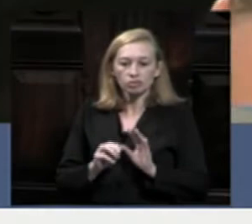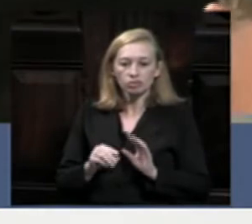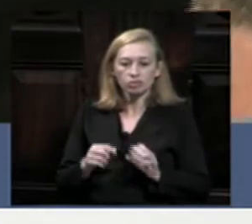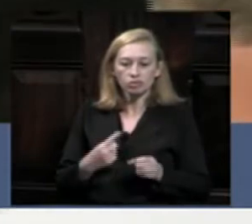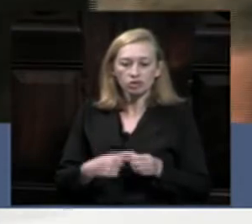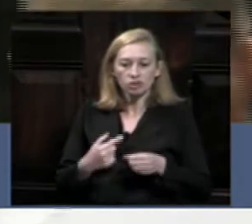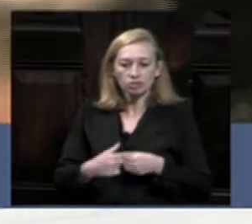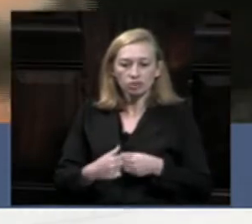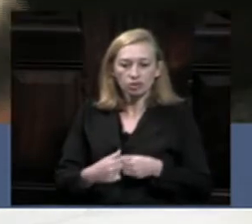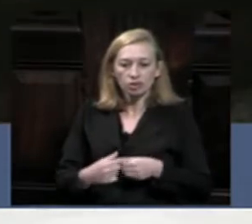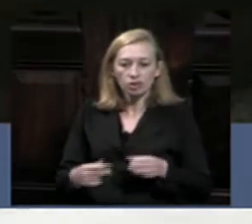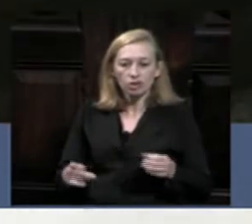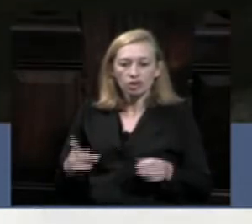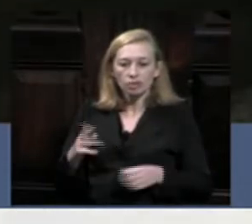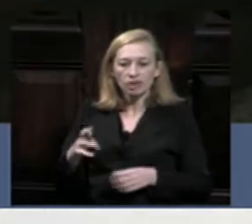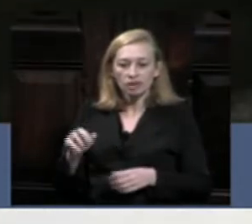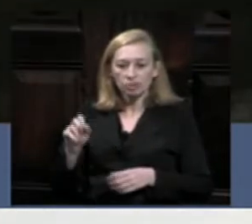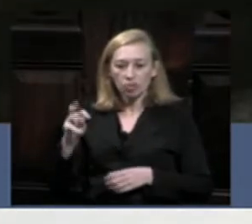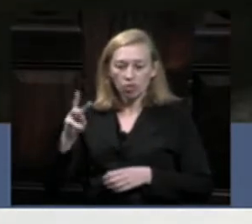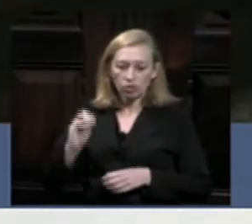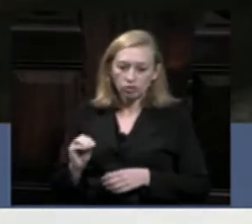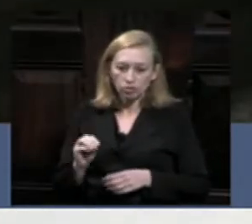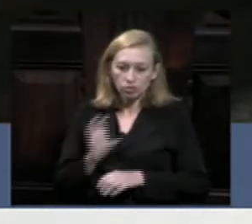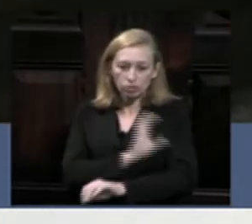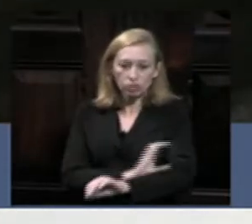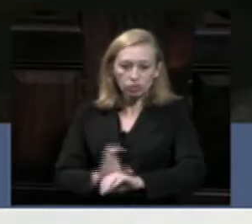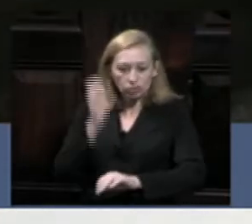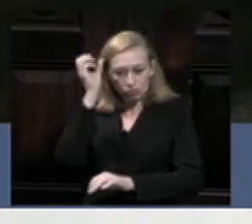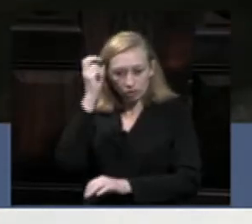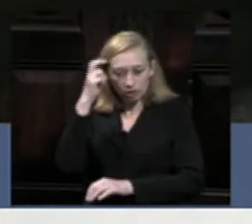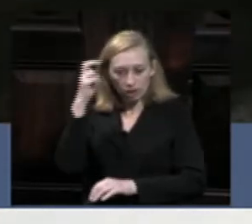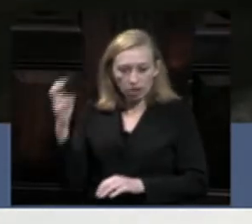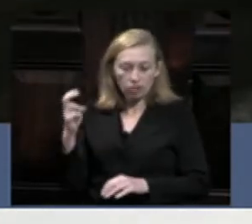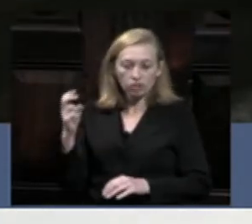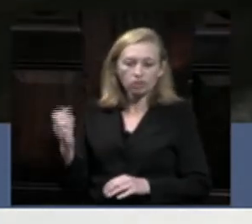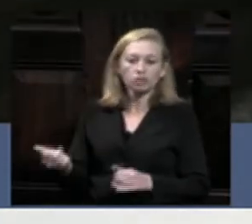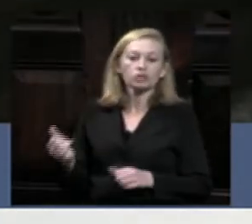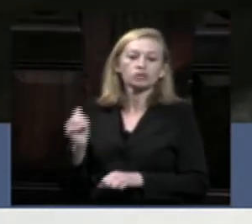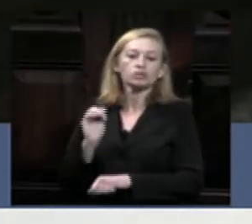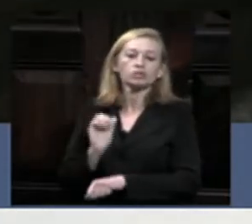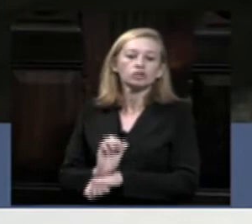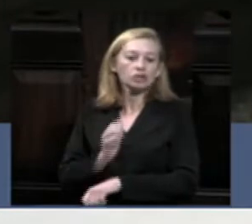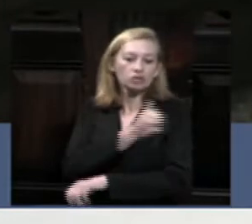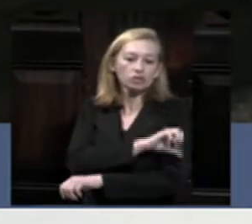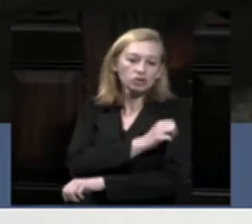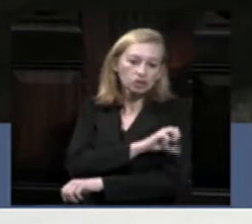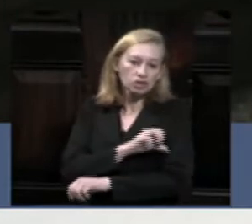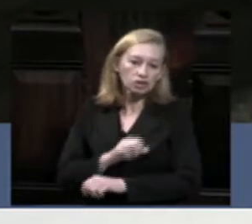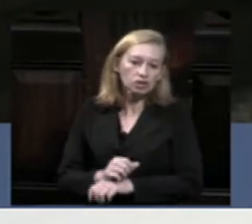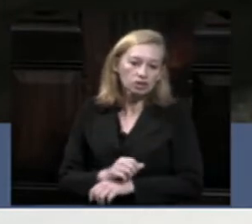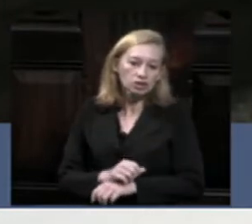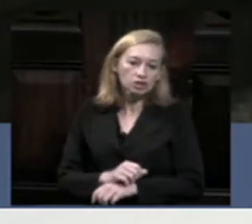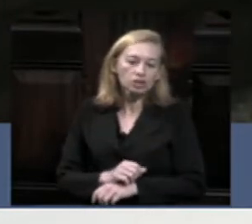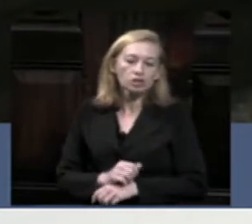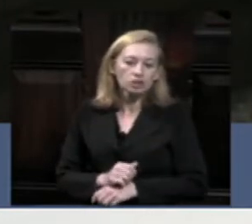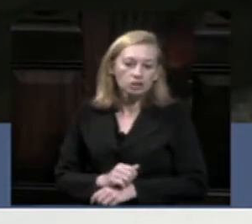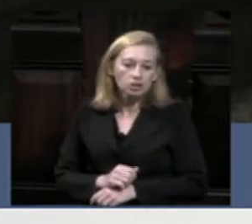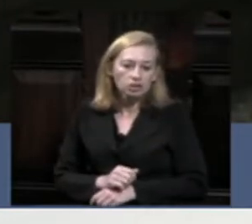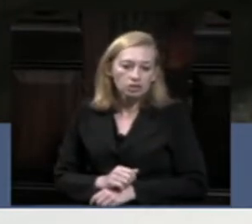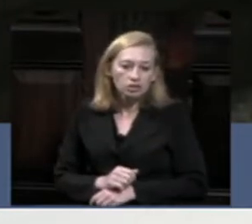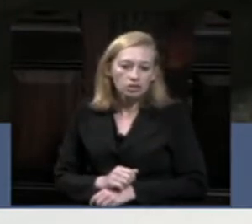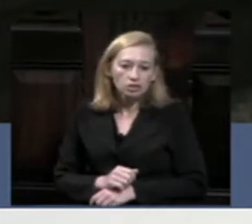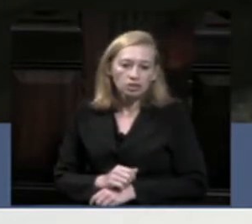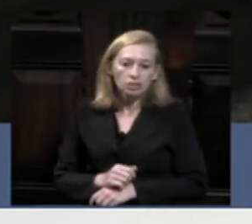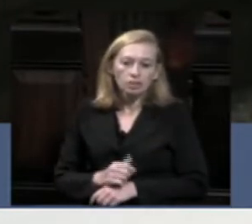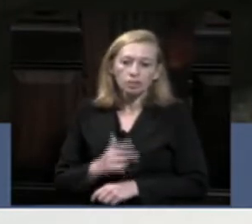patrimônio cultural do Rio de Janeiro. Ao mesmo tempo tem as obras do VLT na capital, de expansão da VLT na capital, estão suscitando grande polêmica porque parecem